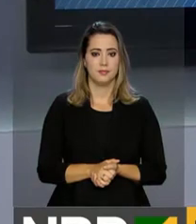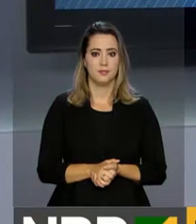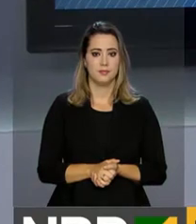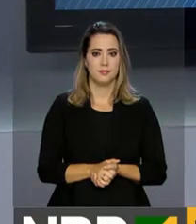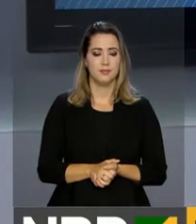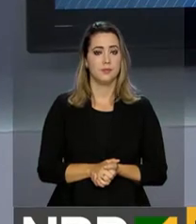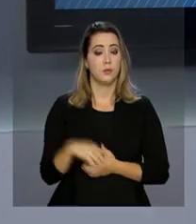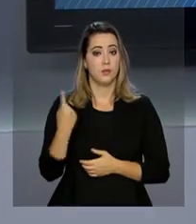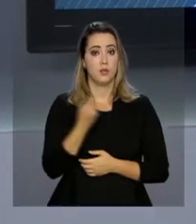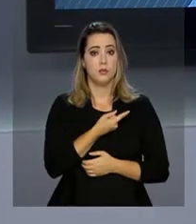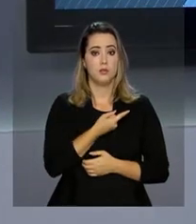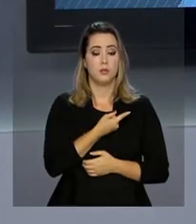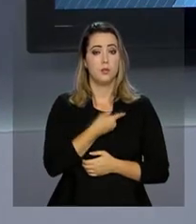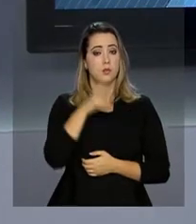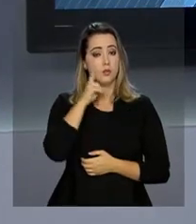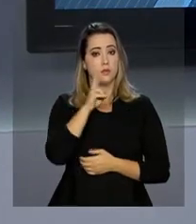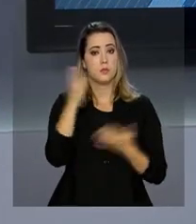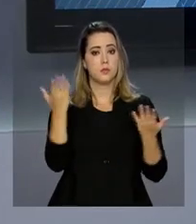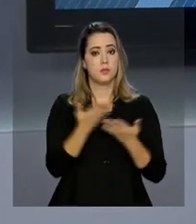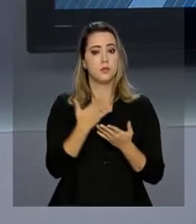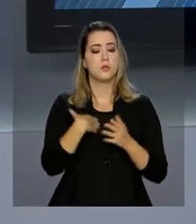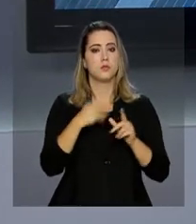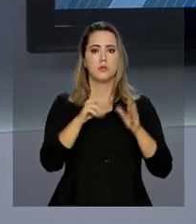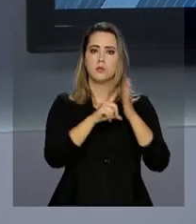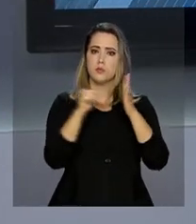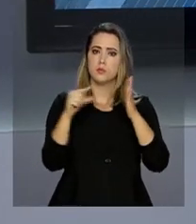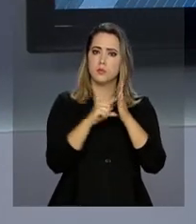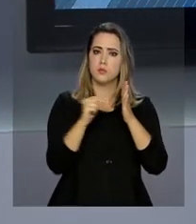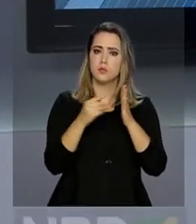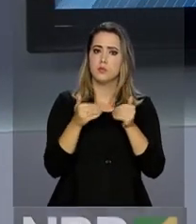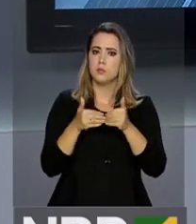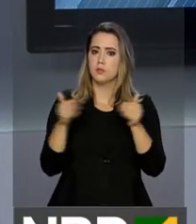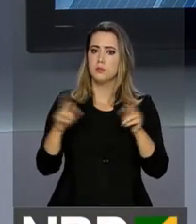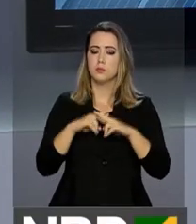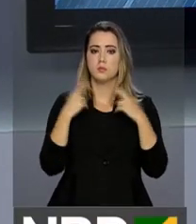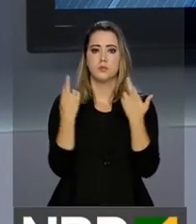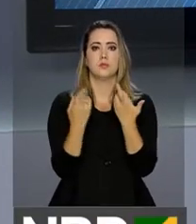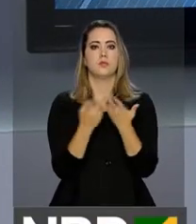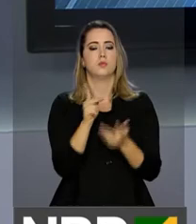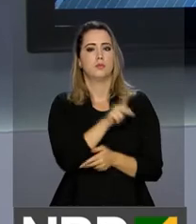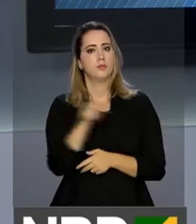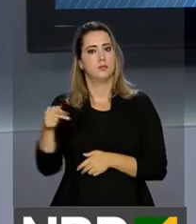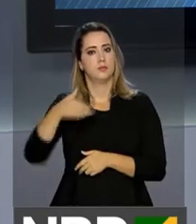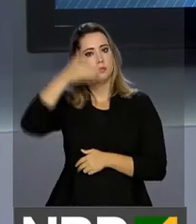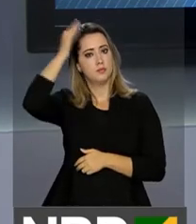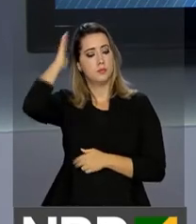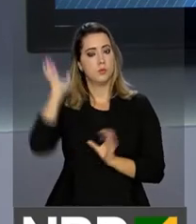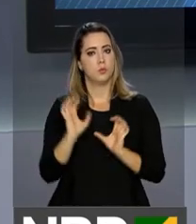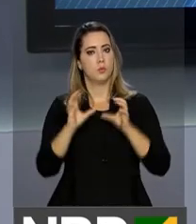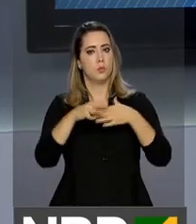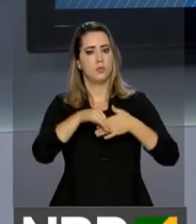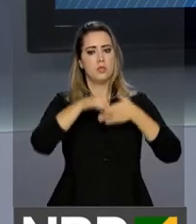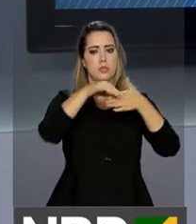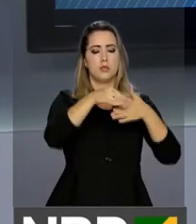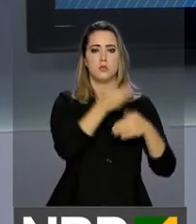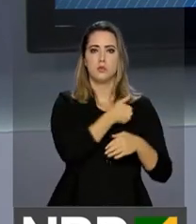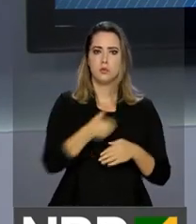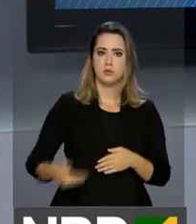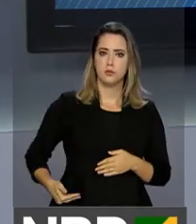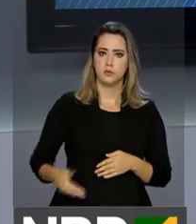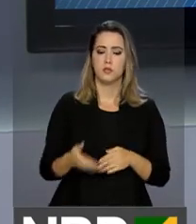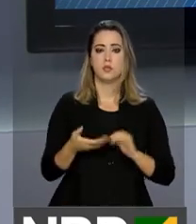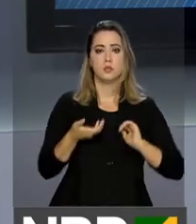nós acompanhamos ao vivo direto do palácio do planalto a abertura da reunião do presidente michel temer com líderes da base aliada do